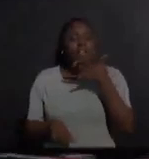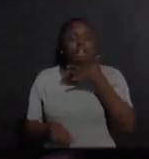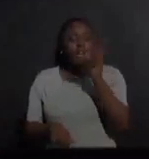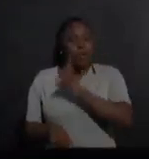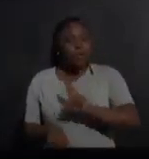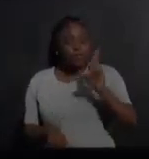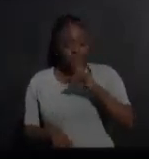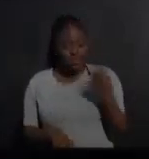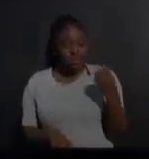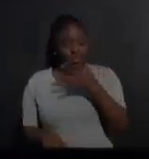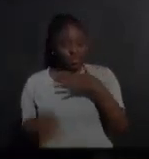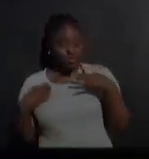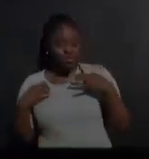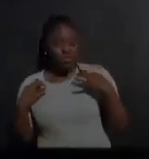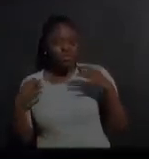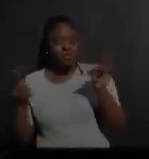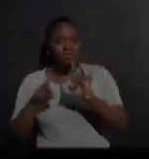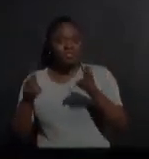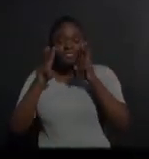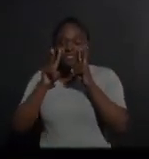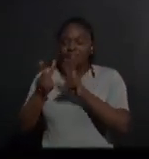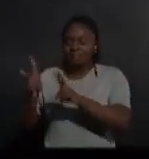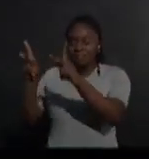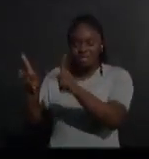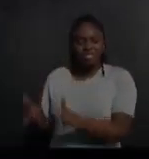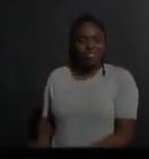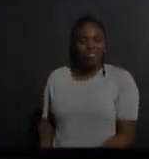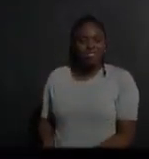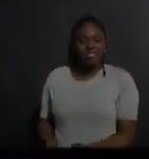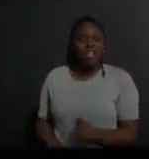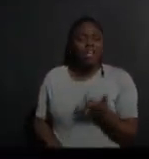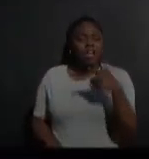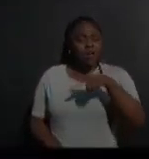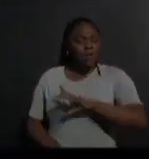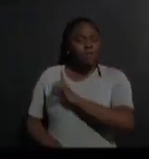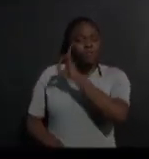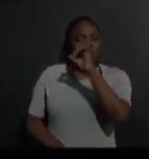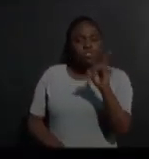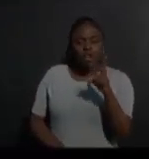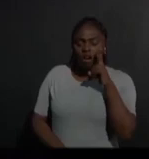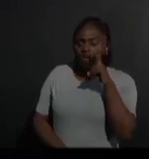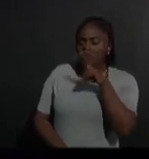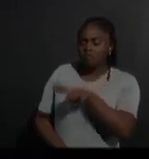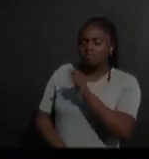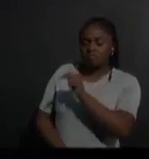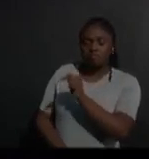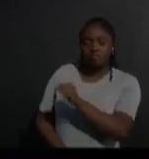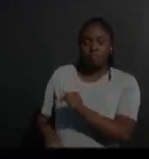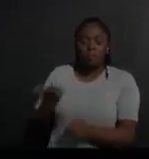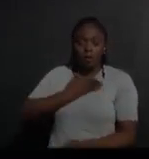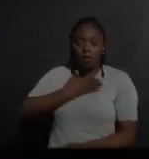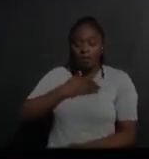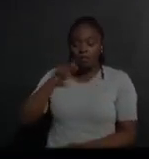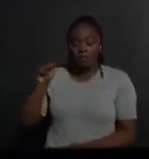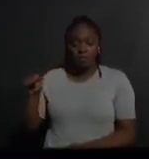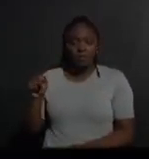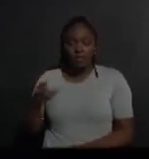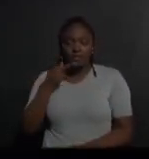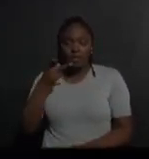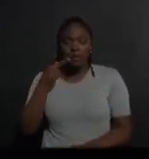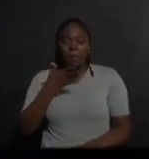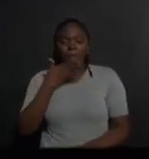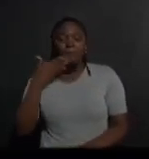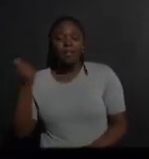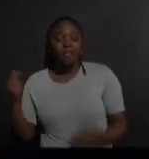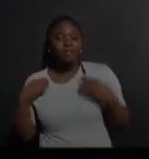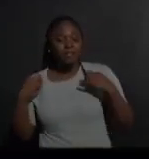nova. É você ver alguém usando. Gente, um dia eu dei uma roupa para um rapaz. E aí um amigo dele veio me contar que ele falou para mim que era a melhor roupa que ele já tinha usado na vida. Uma roupa que para